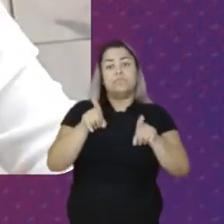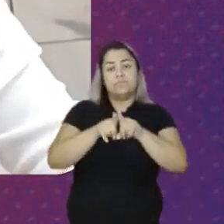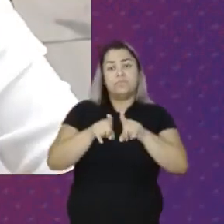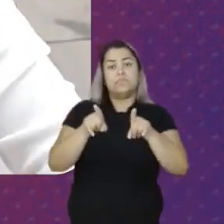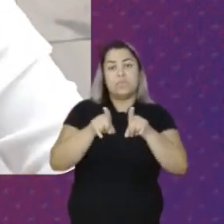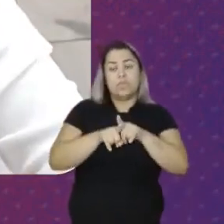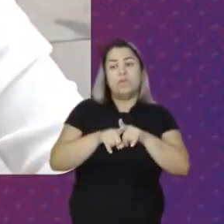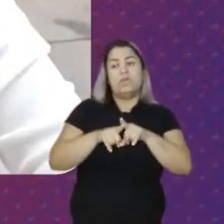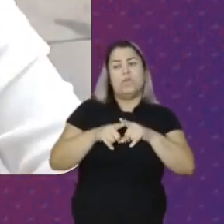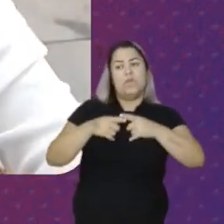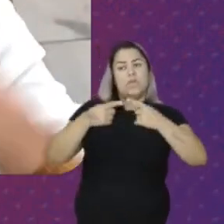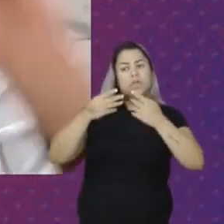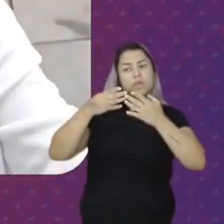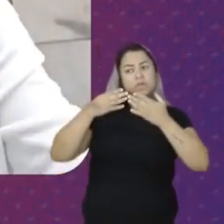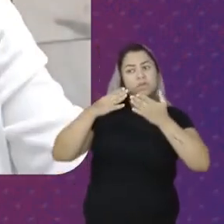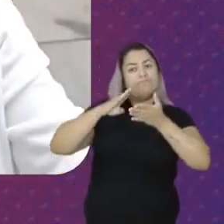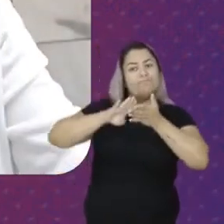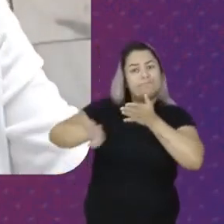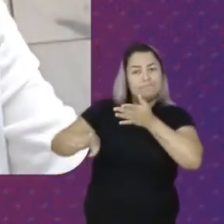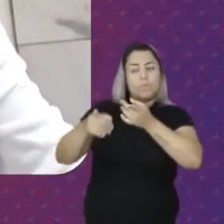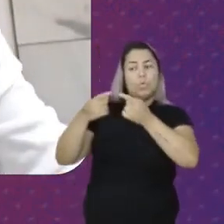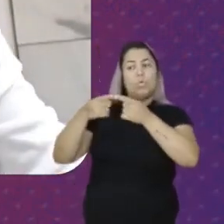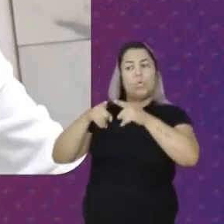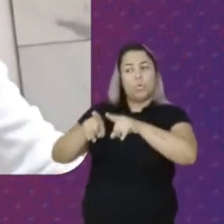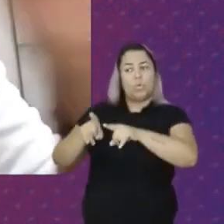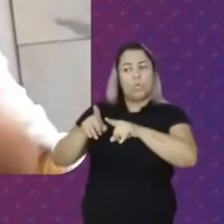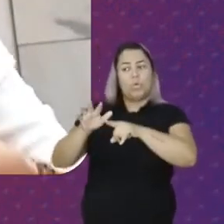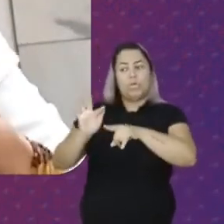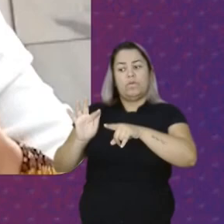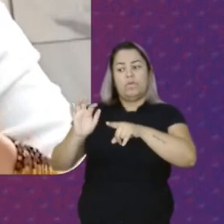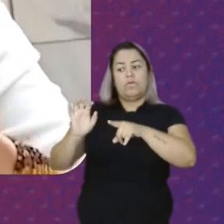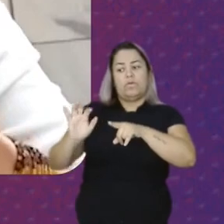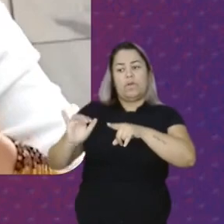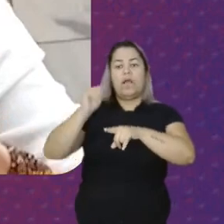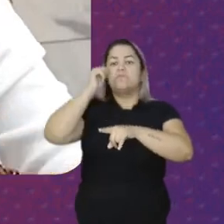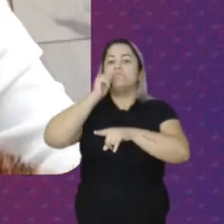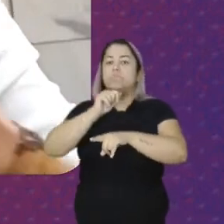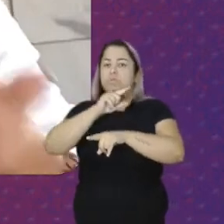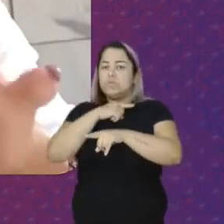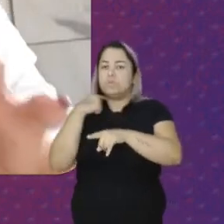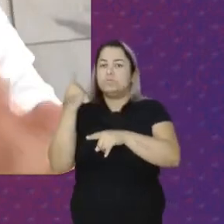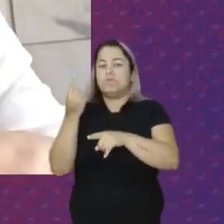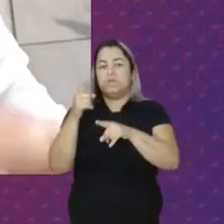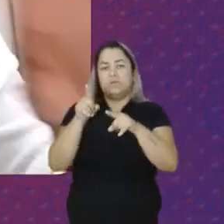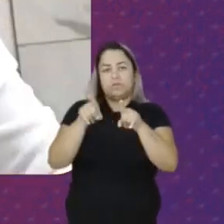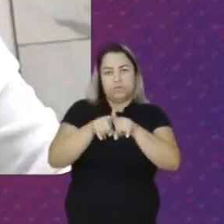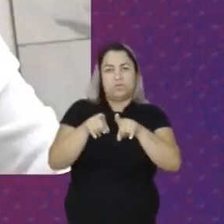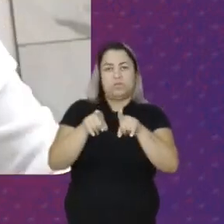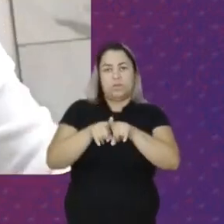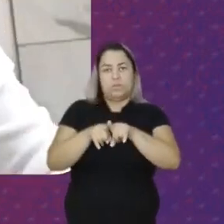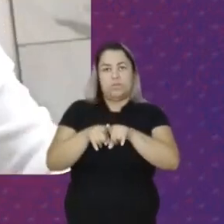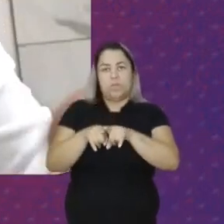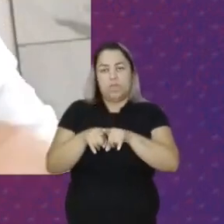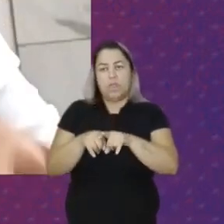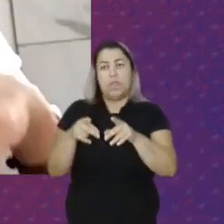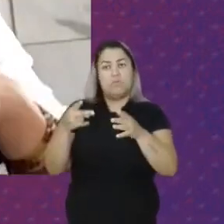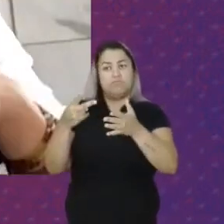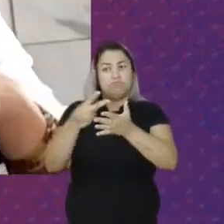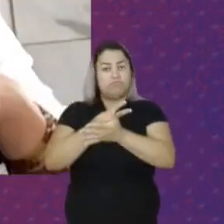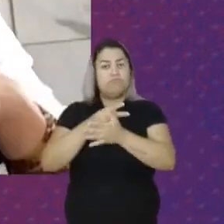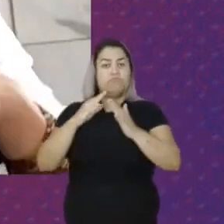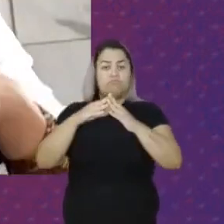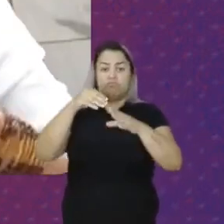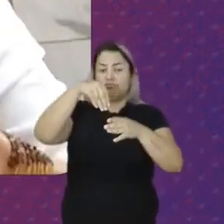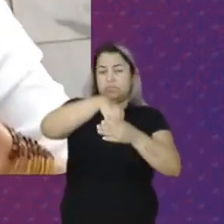debata o feminicídio, que é aquele decorrente de foro íntimo, né, que é o feminicídio que decorre das violências